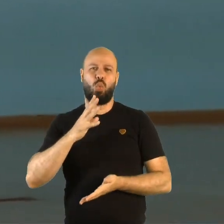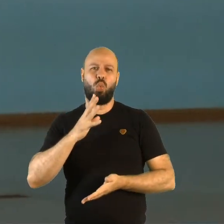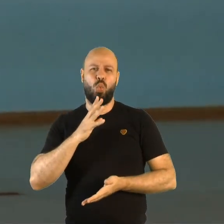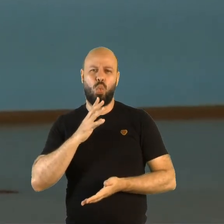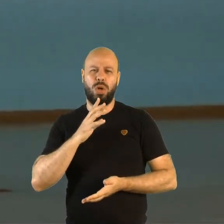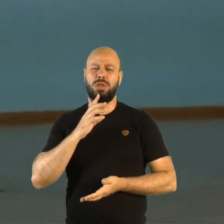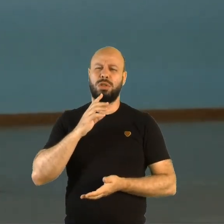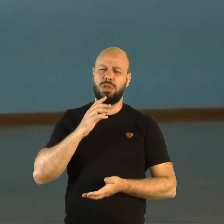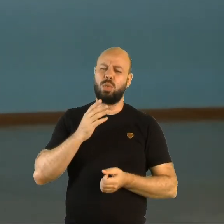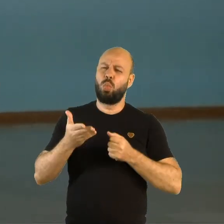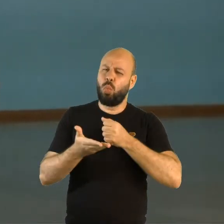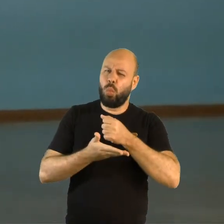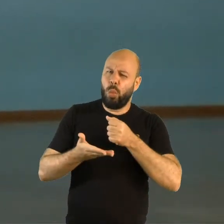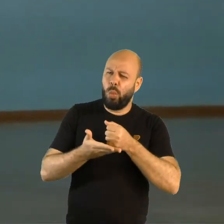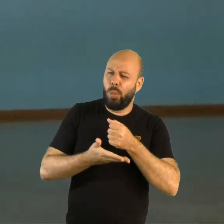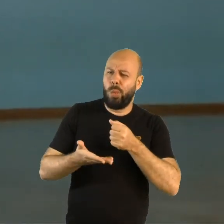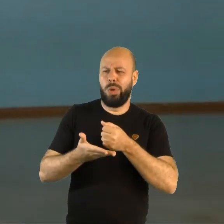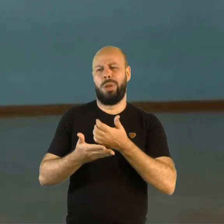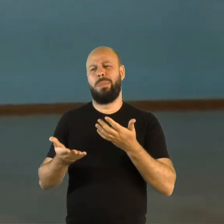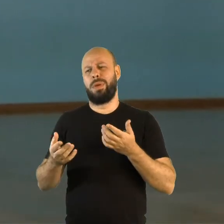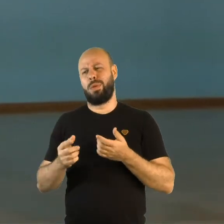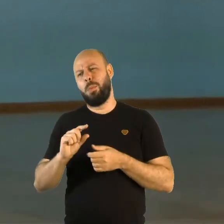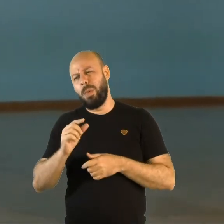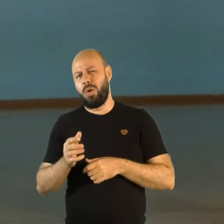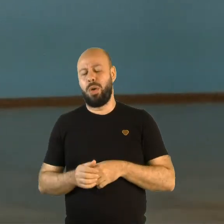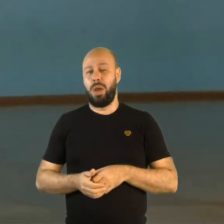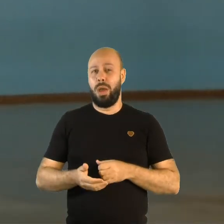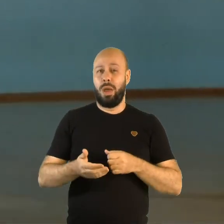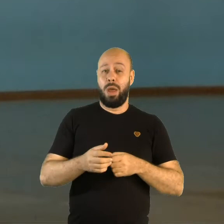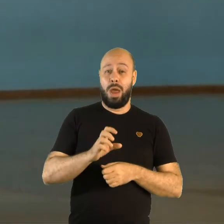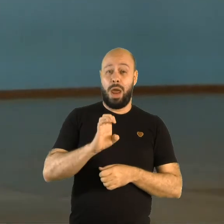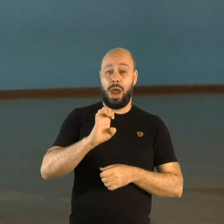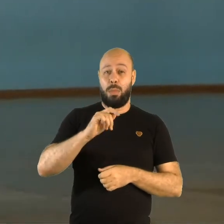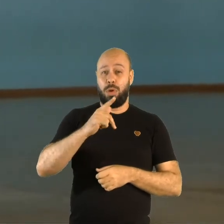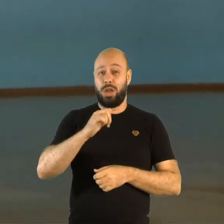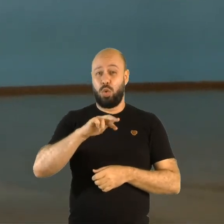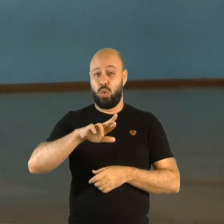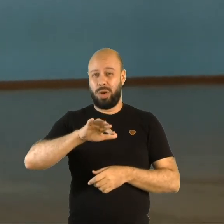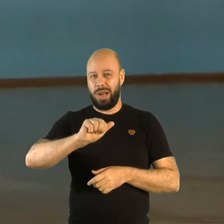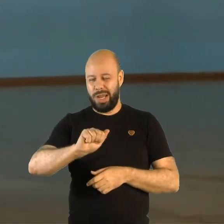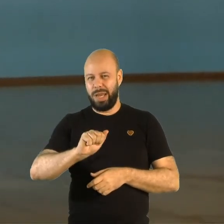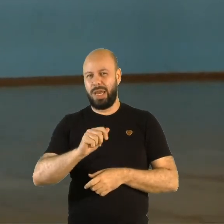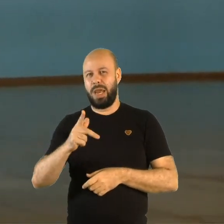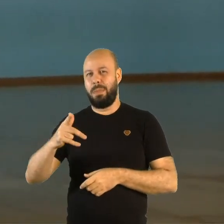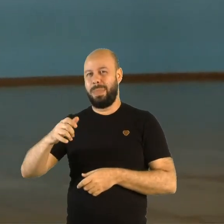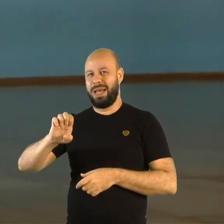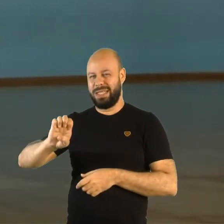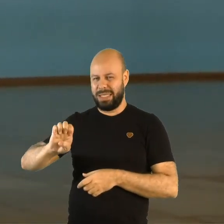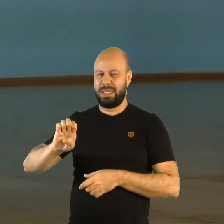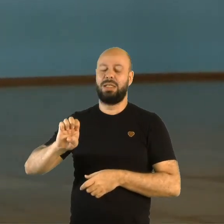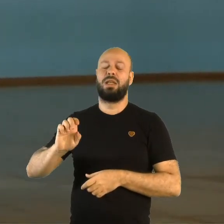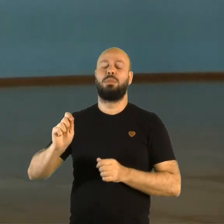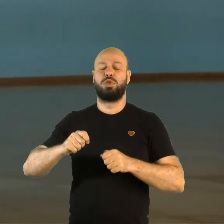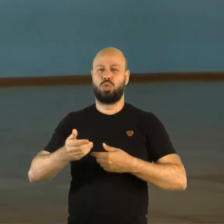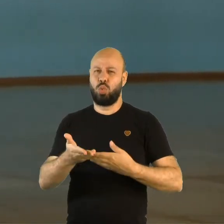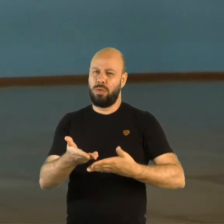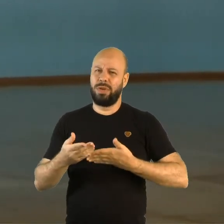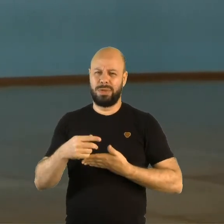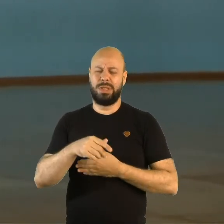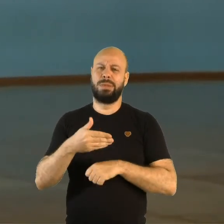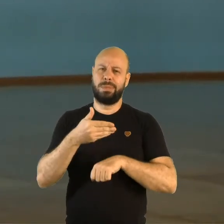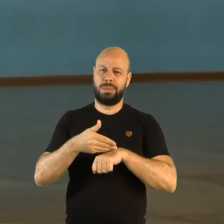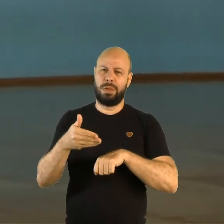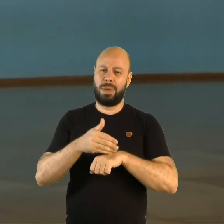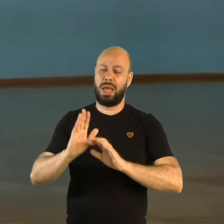um pouquinho dos fundamentos empunhadura e os tipos de passe eu convido vocês a praticarem